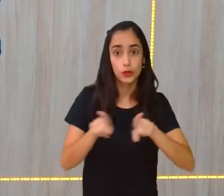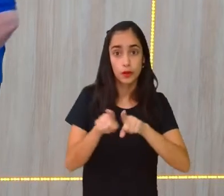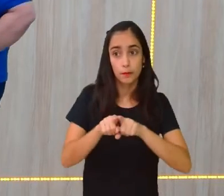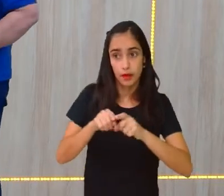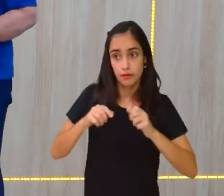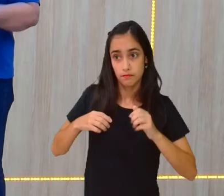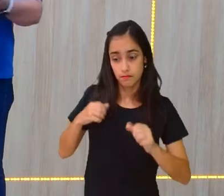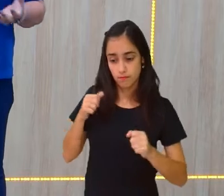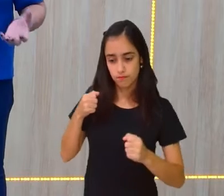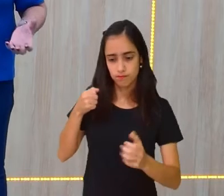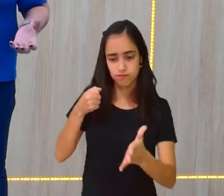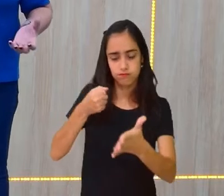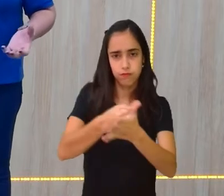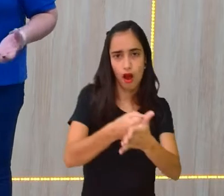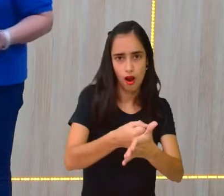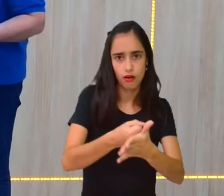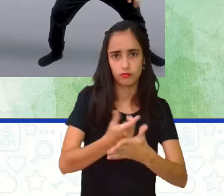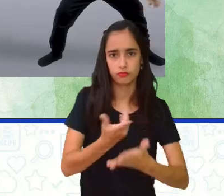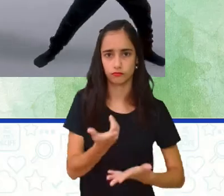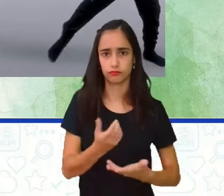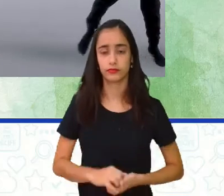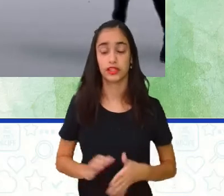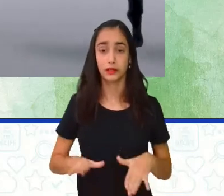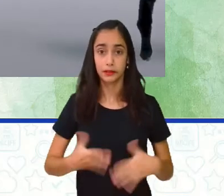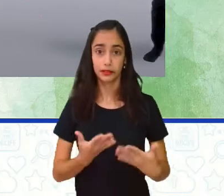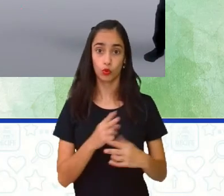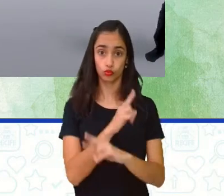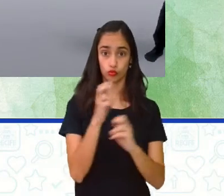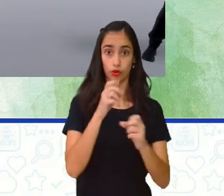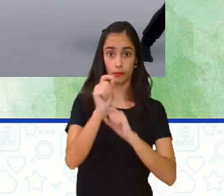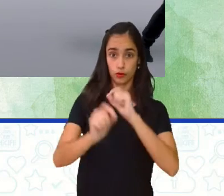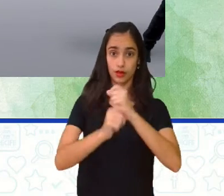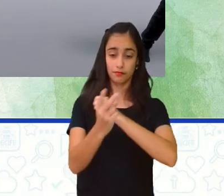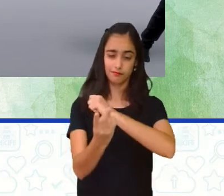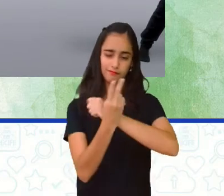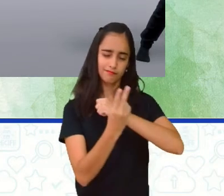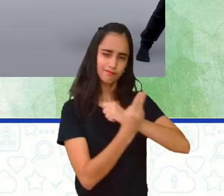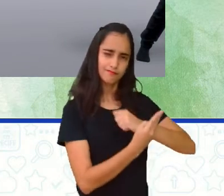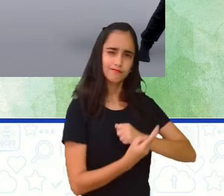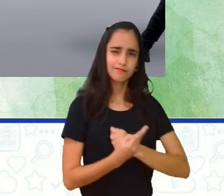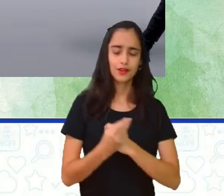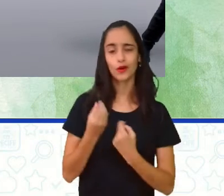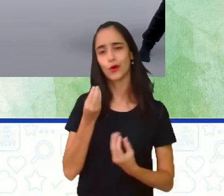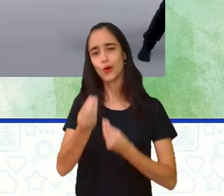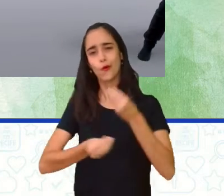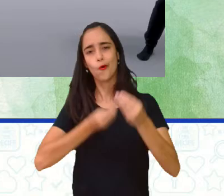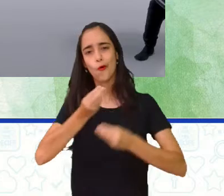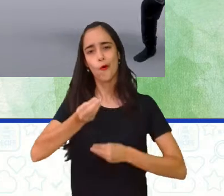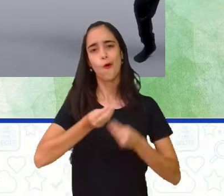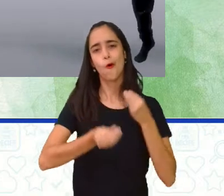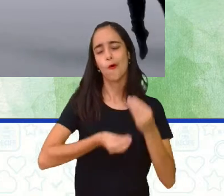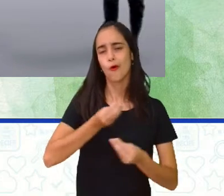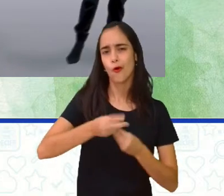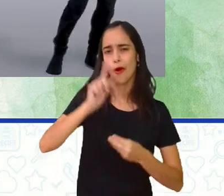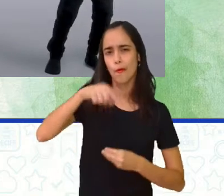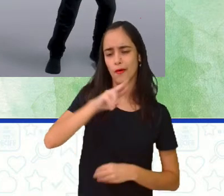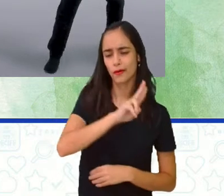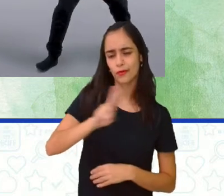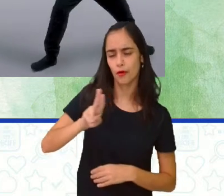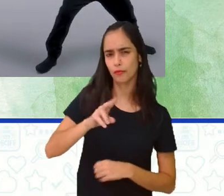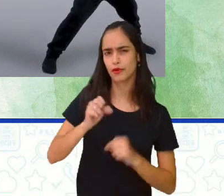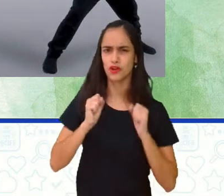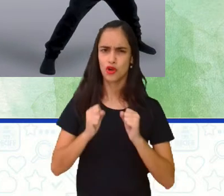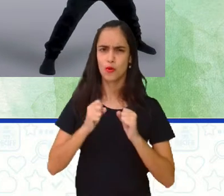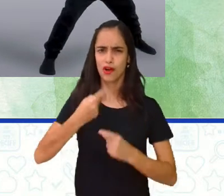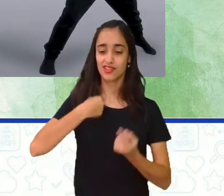Então, para a gente falar de sistema de defesa, vamos saber como é que esse sistema é chamado. Ele pode ser chamado de sistema